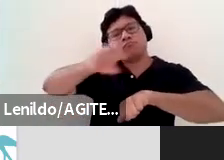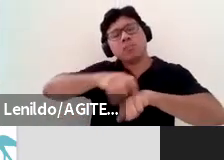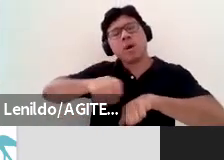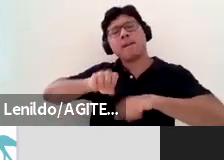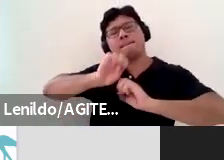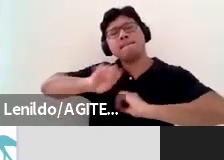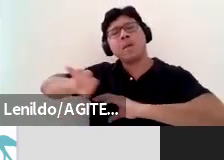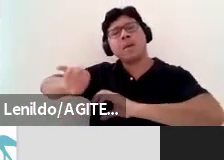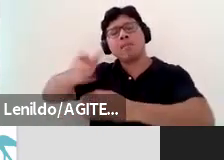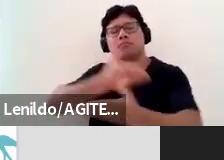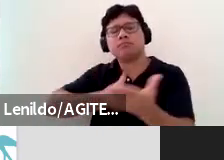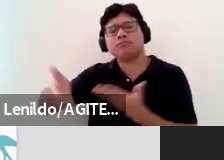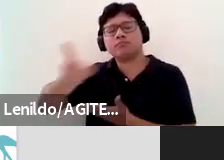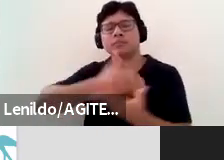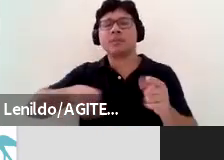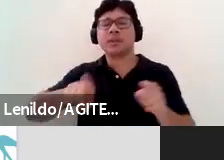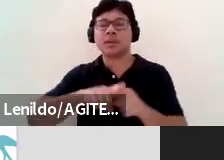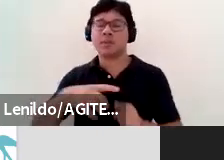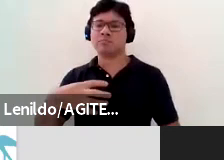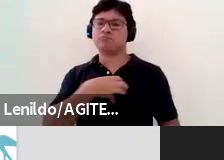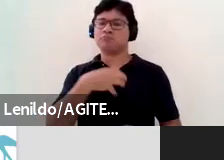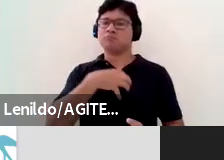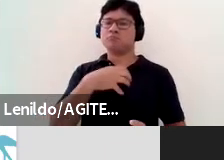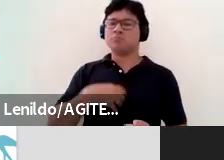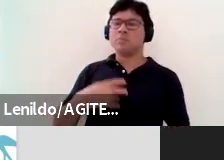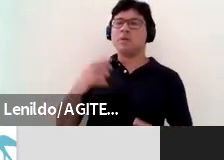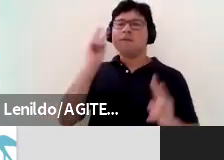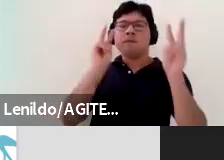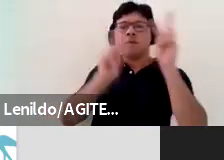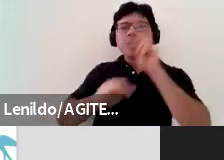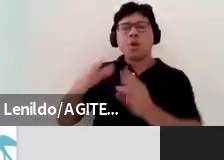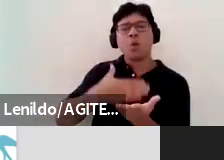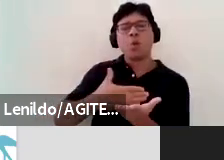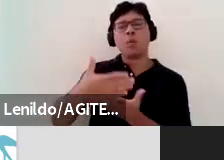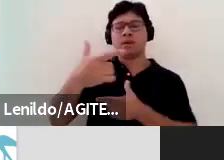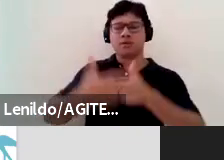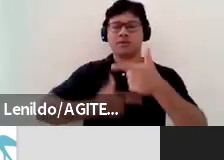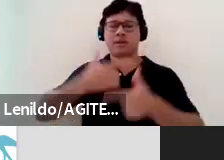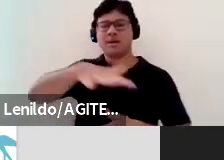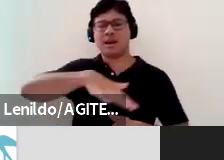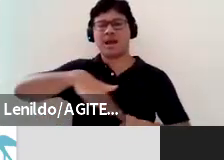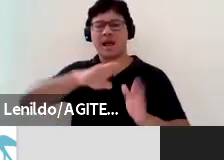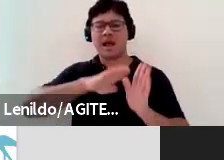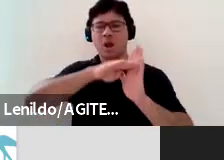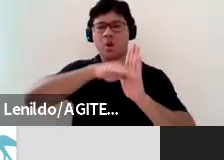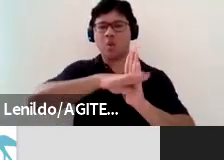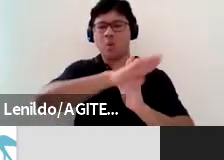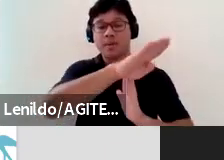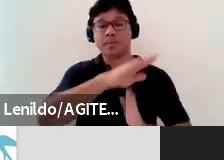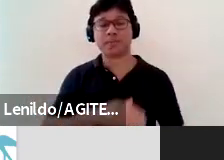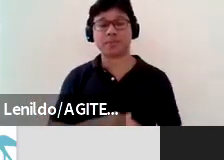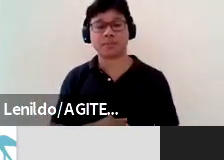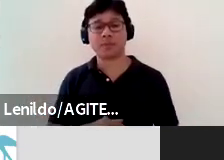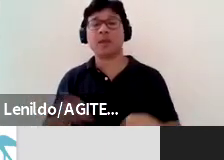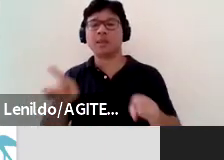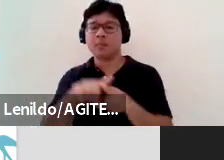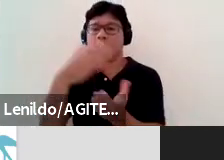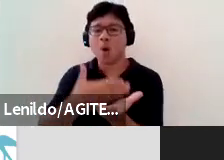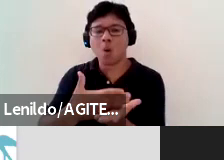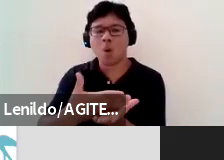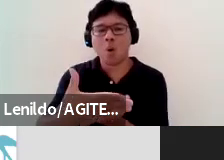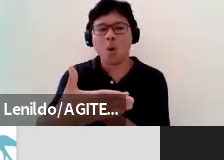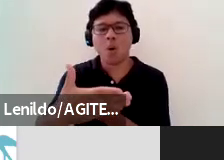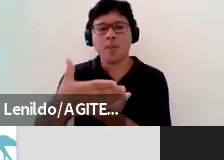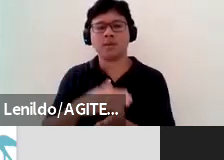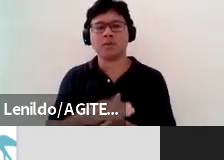trajetórias e das nossas impressões sobre esse início da carreira. E agora também nesse mês a gente está conduzindo a nossa oficina de tradução literária